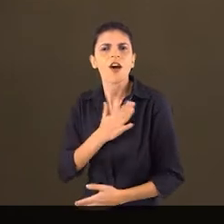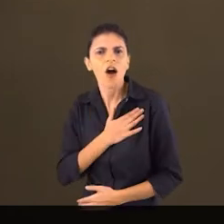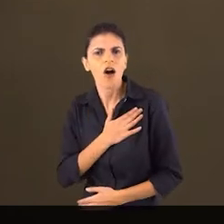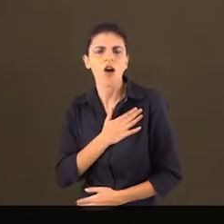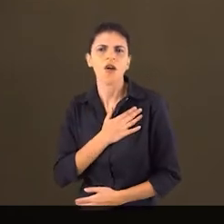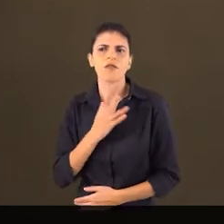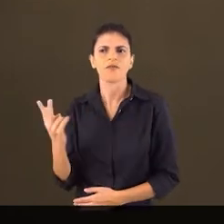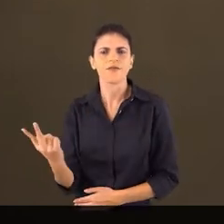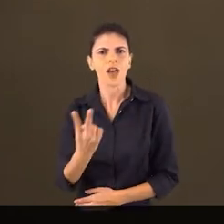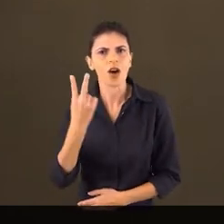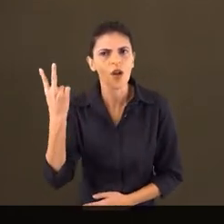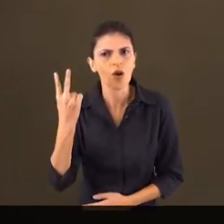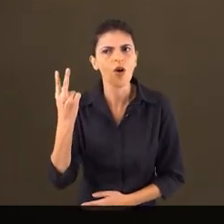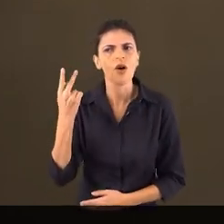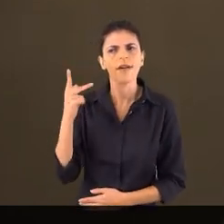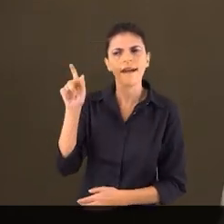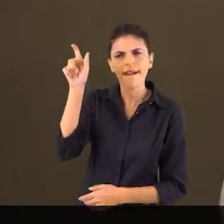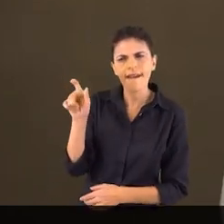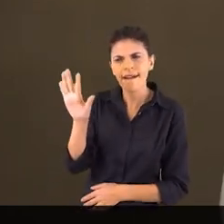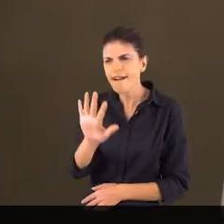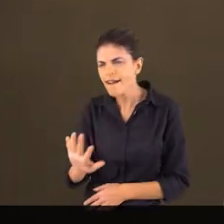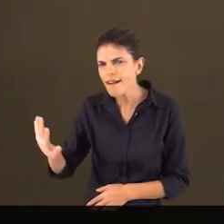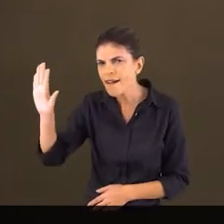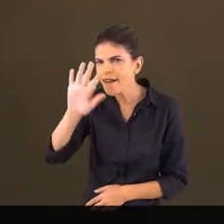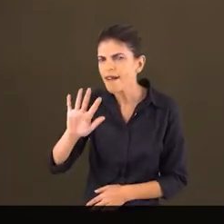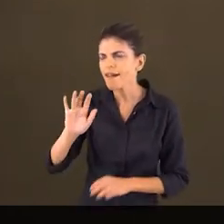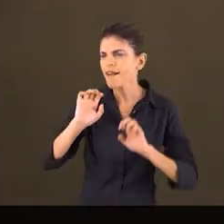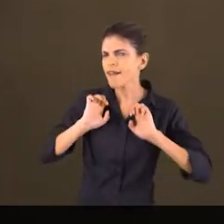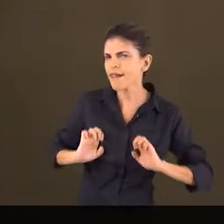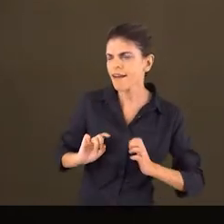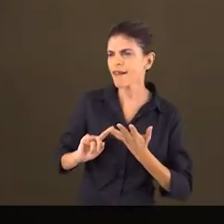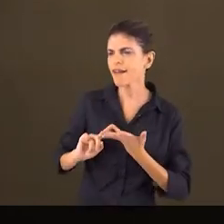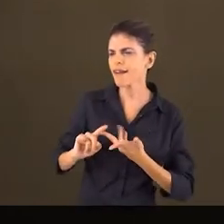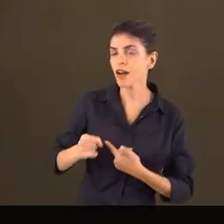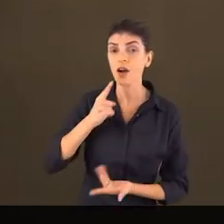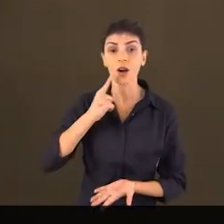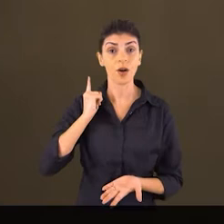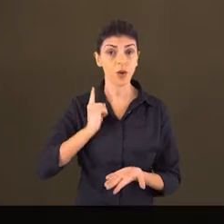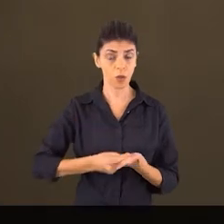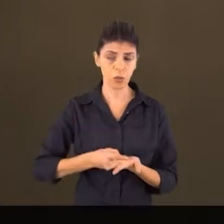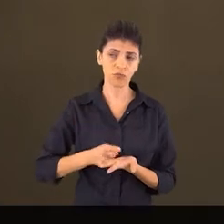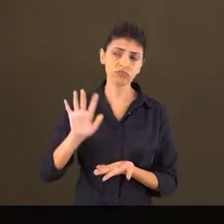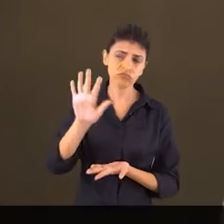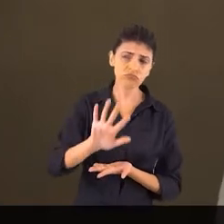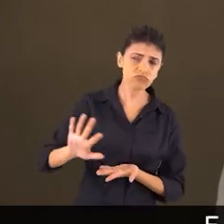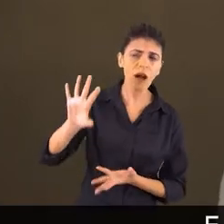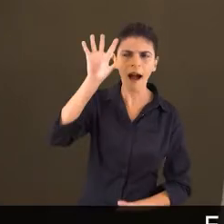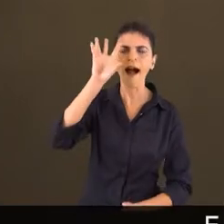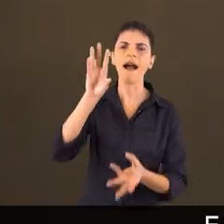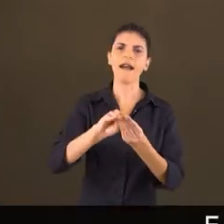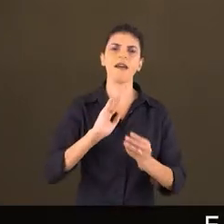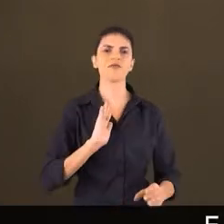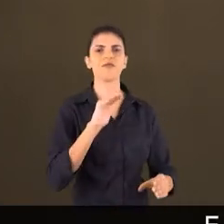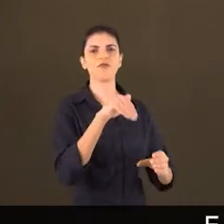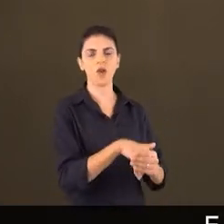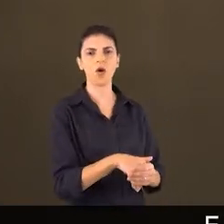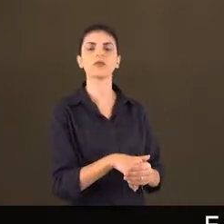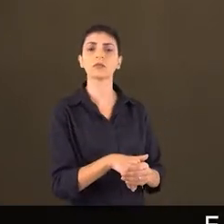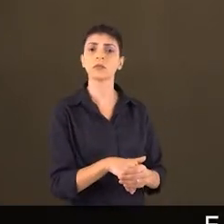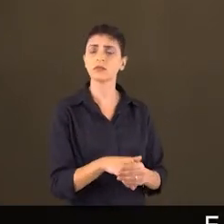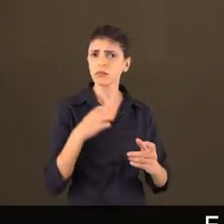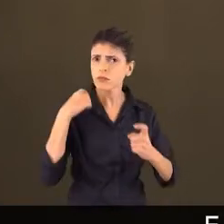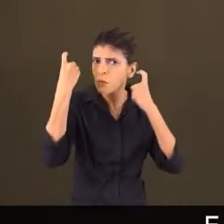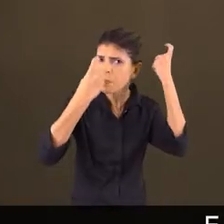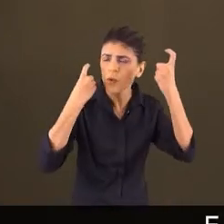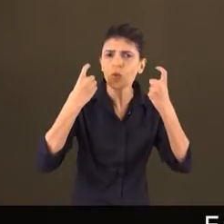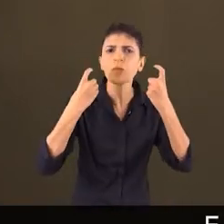mais, através dos valores, dos princípios, dos compromissos. E foi exatamente isso